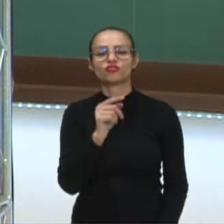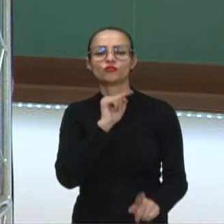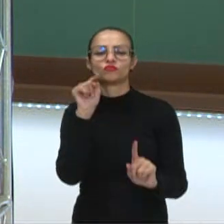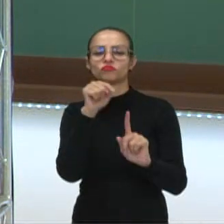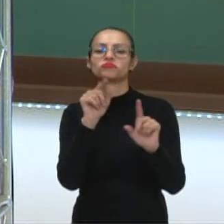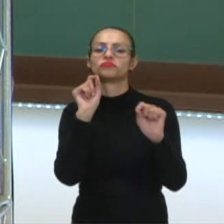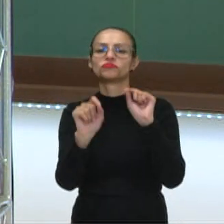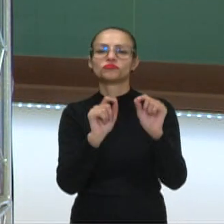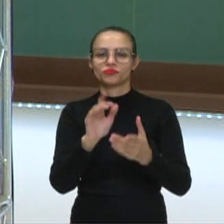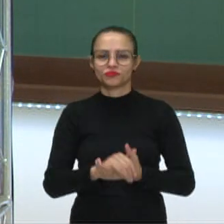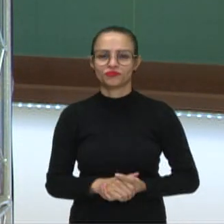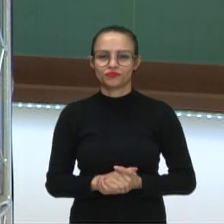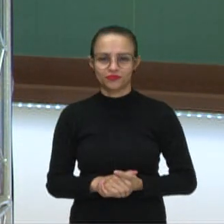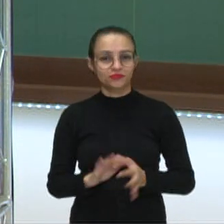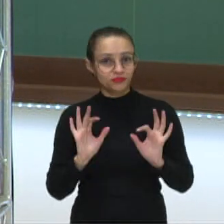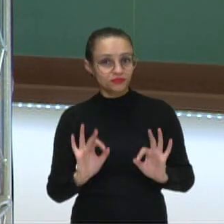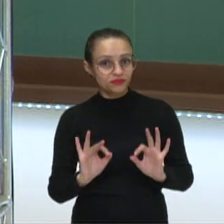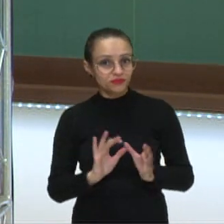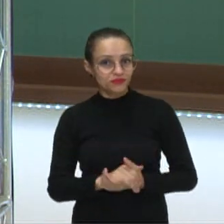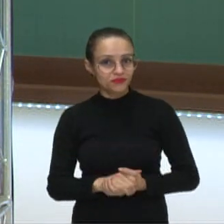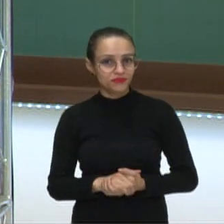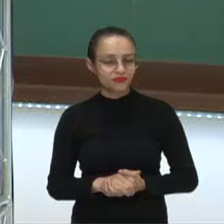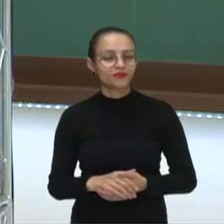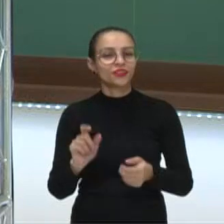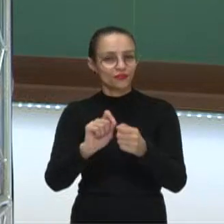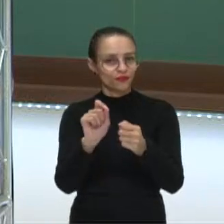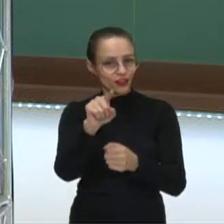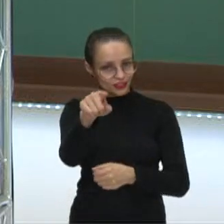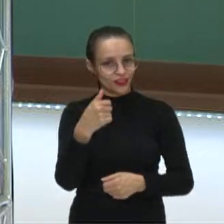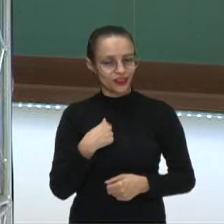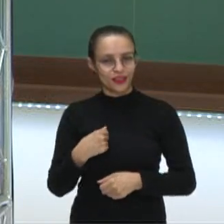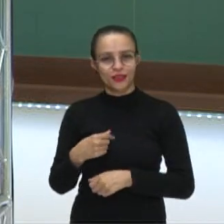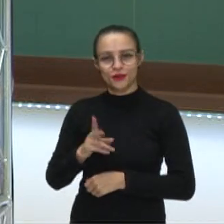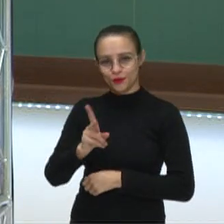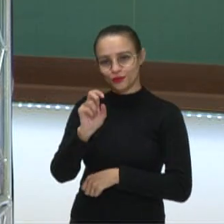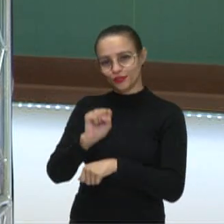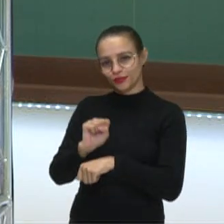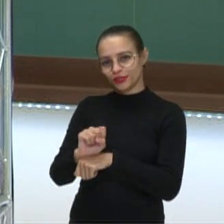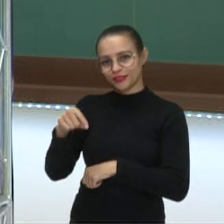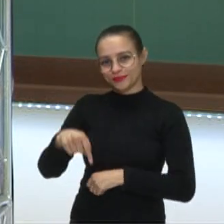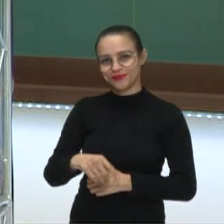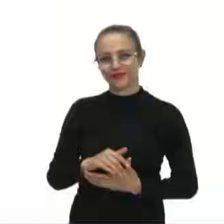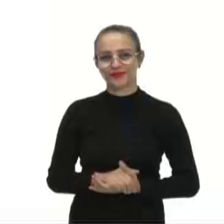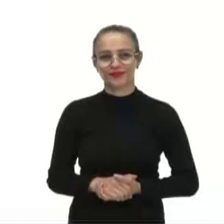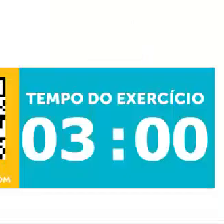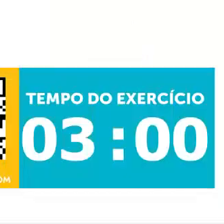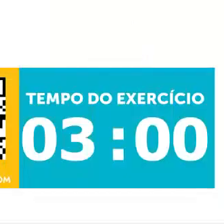chegou. Certo? Faz aí que eu continuo te aguardando aqui.